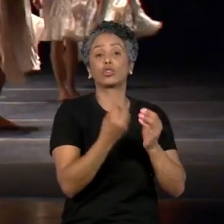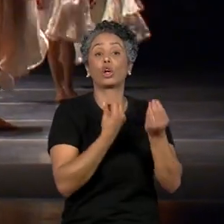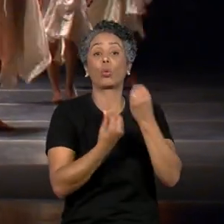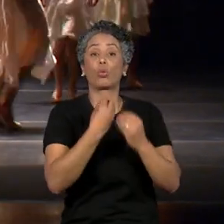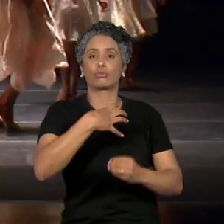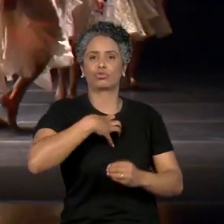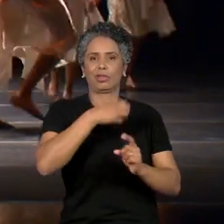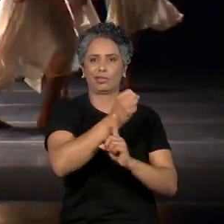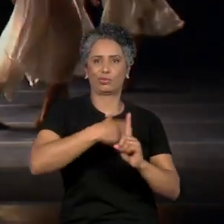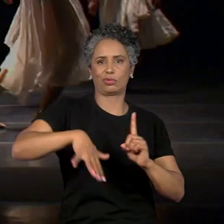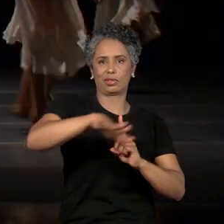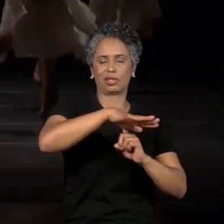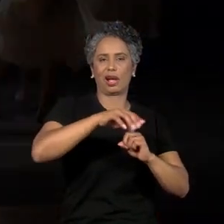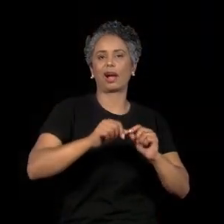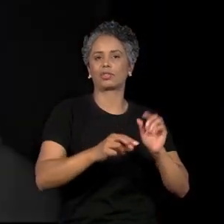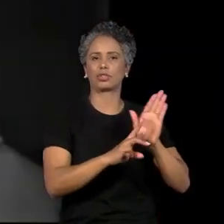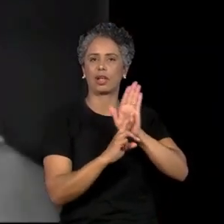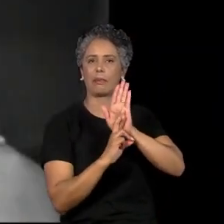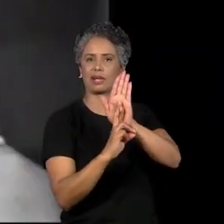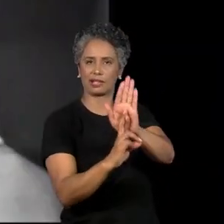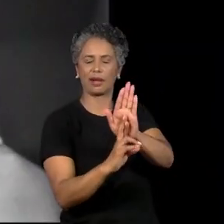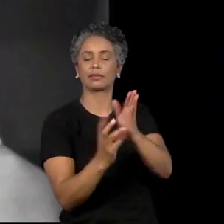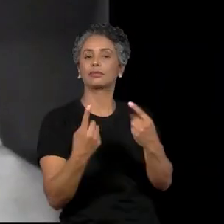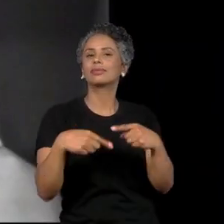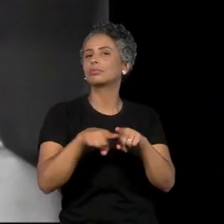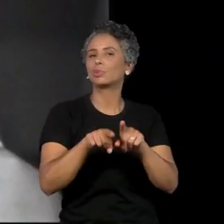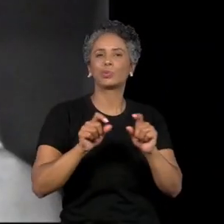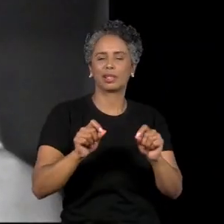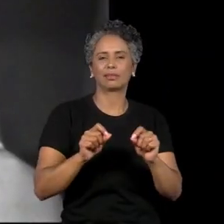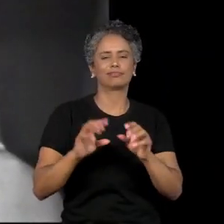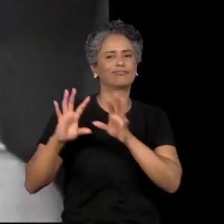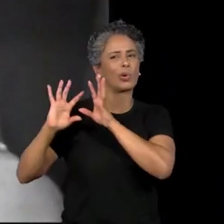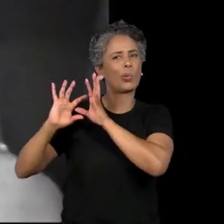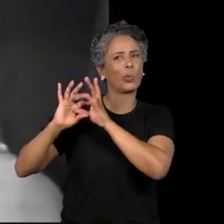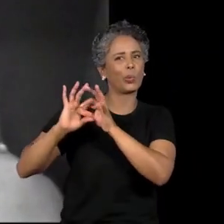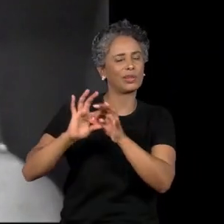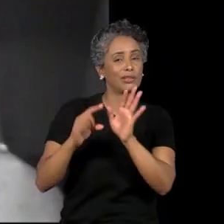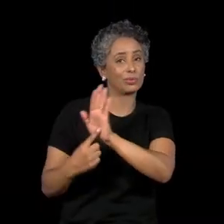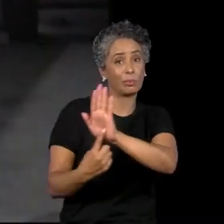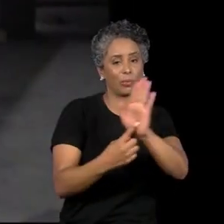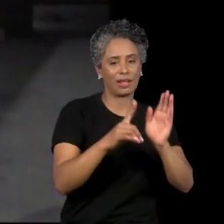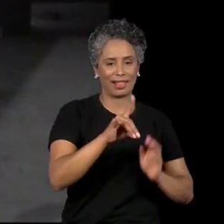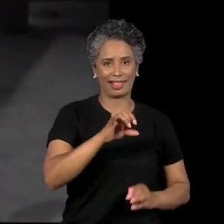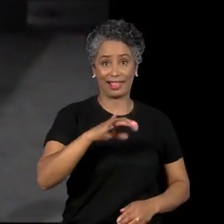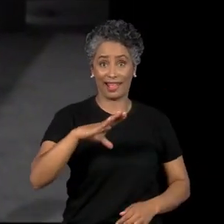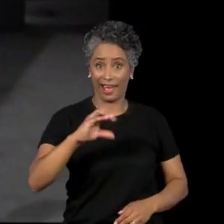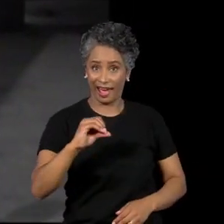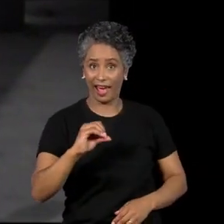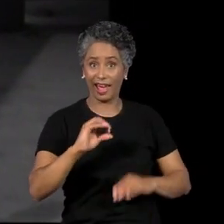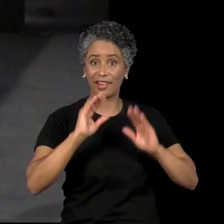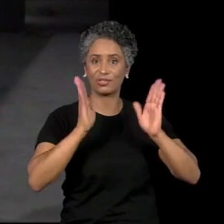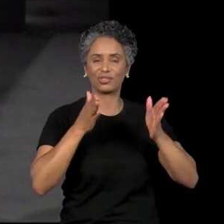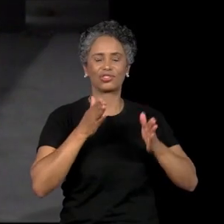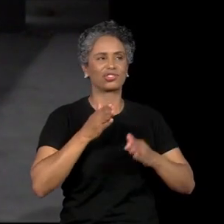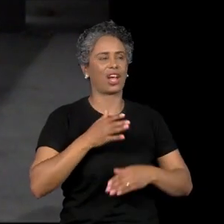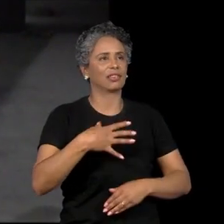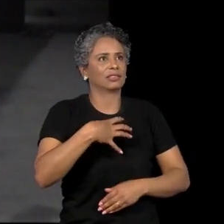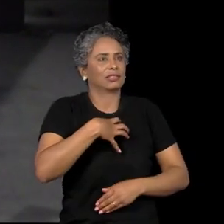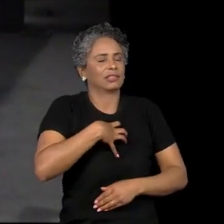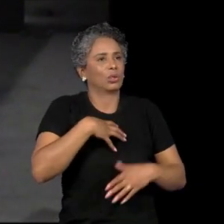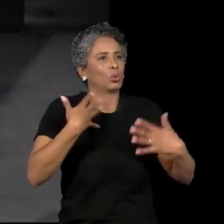por exemplo. Foi nesse contexto que o jovem Décio Otero foi capturado pela dança,